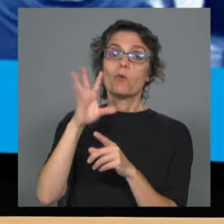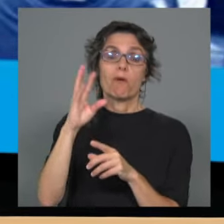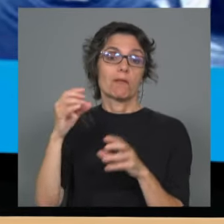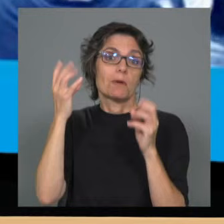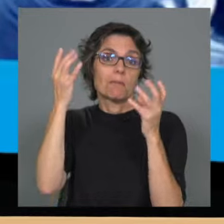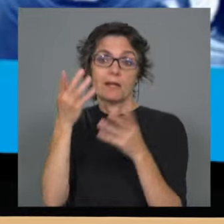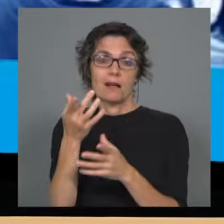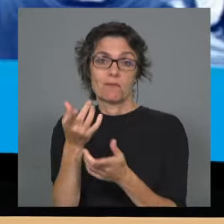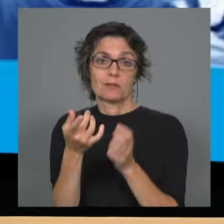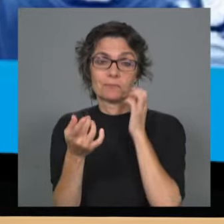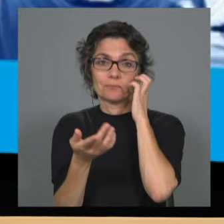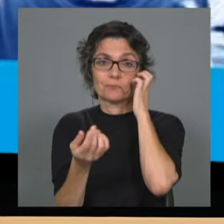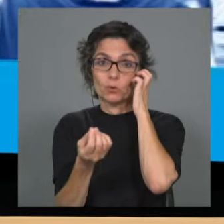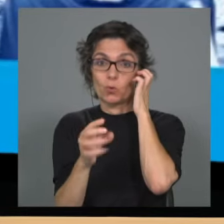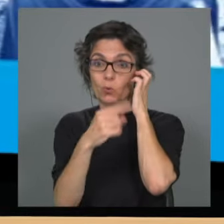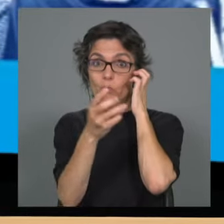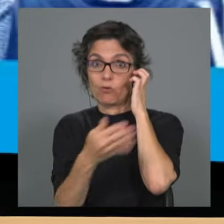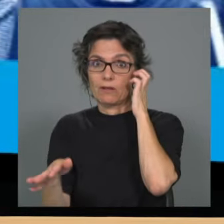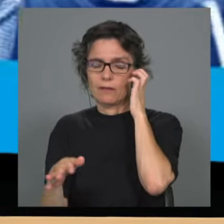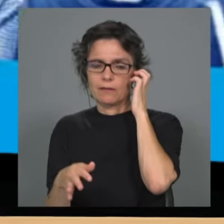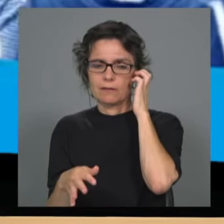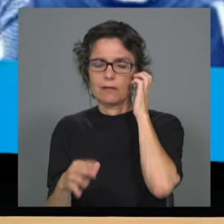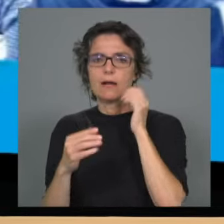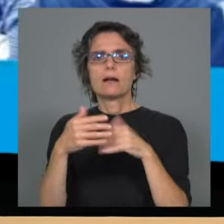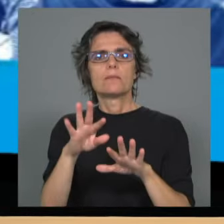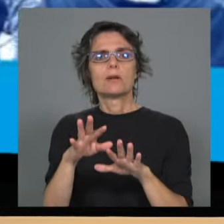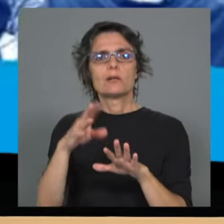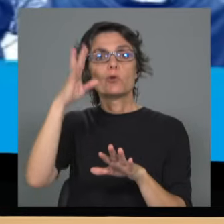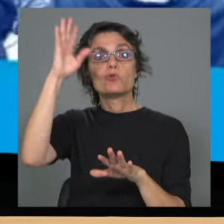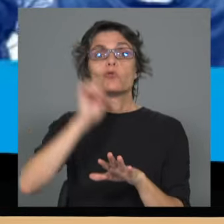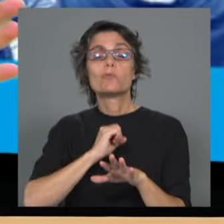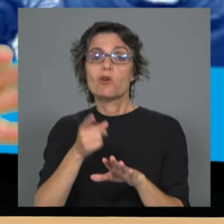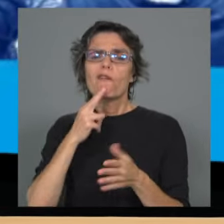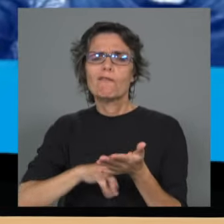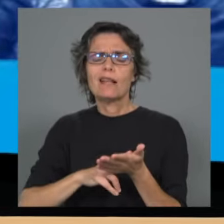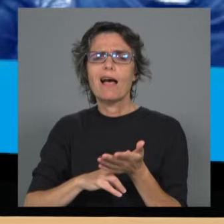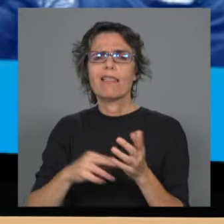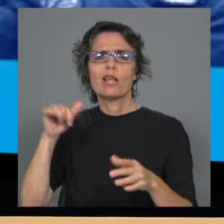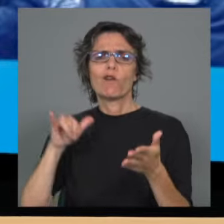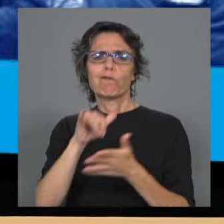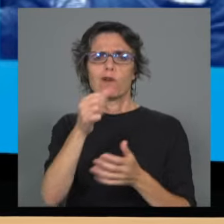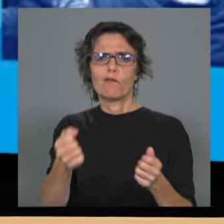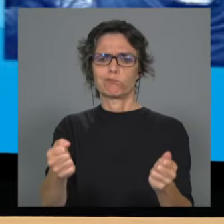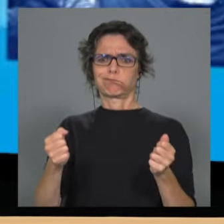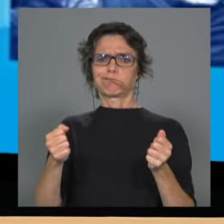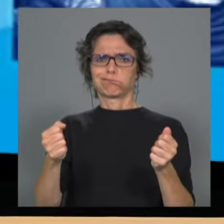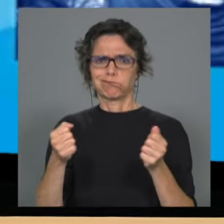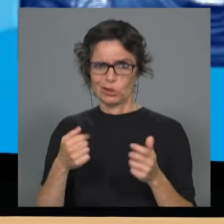etc. Mas de facto não era nada disto que eu queria, porque na verdade o meu sonho era ser piloto de aviões, ou seja, não tinha nada a ver.